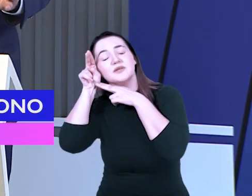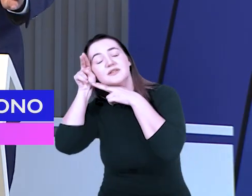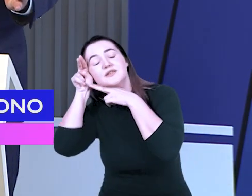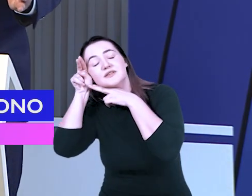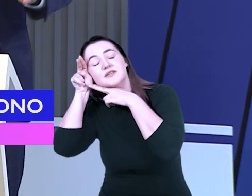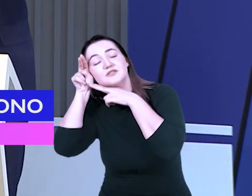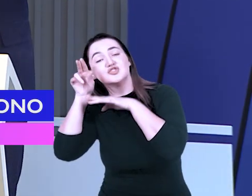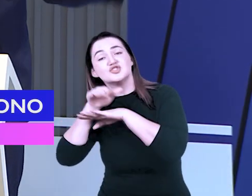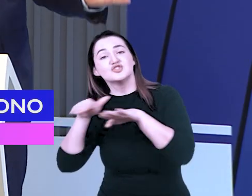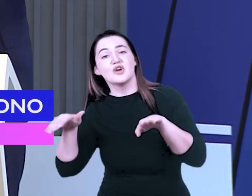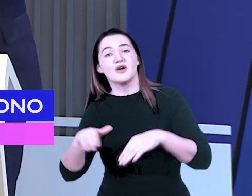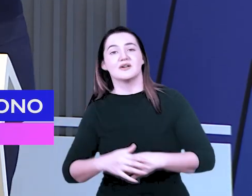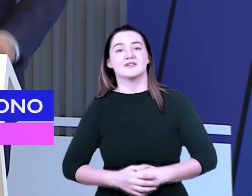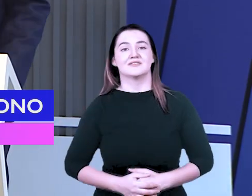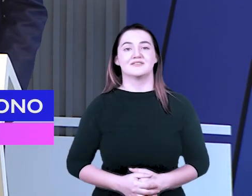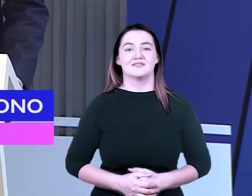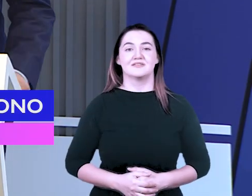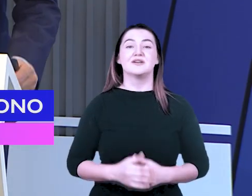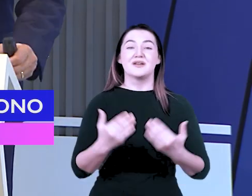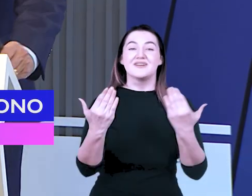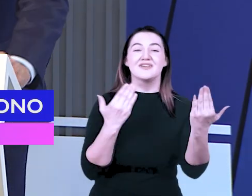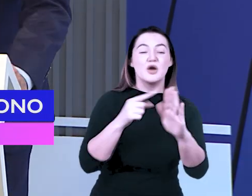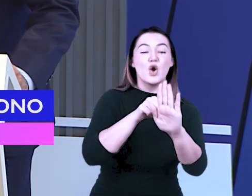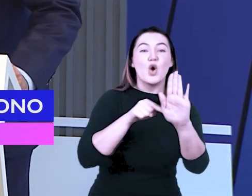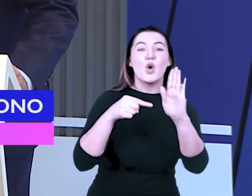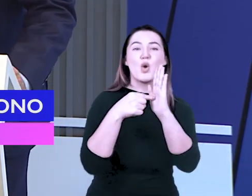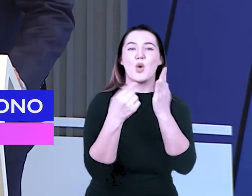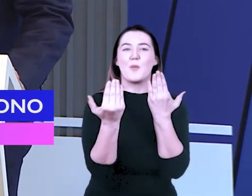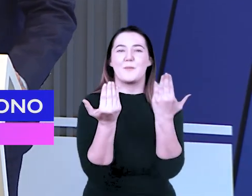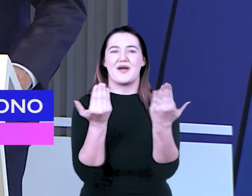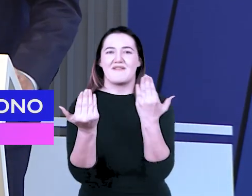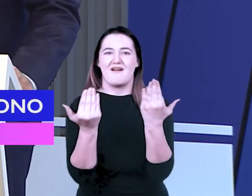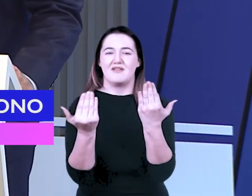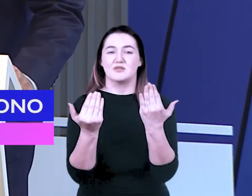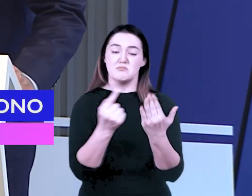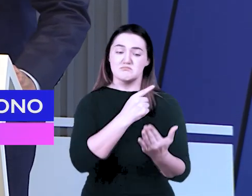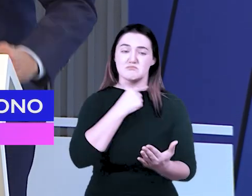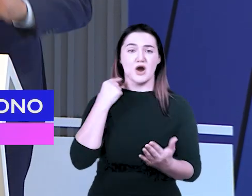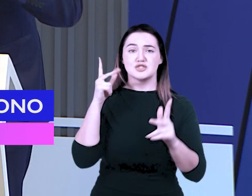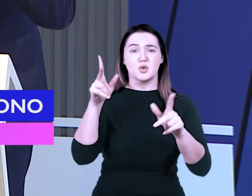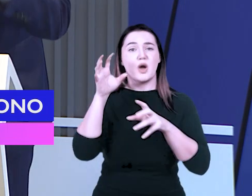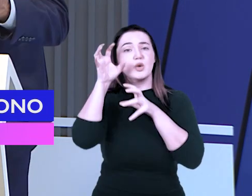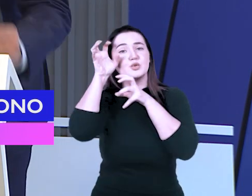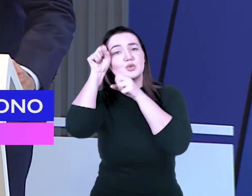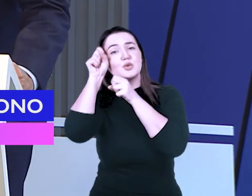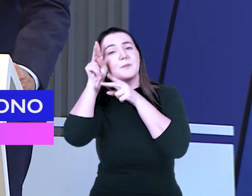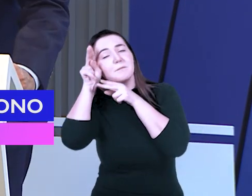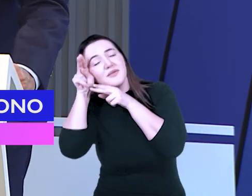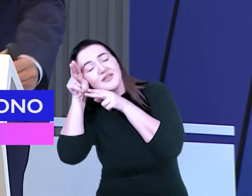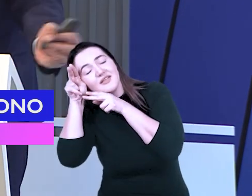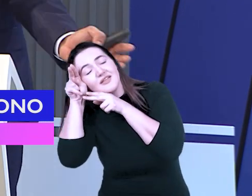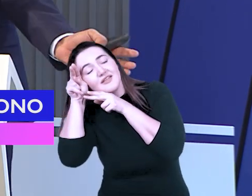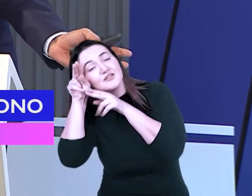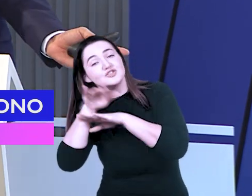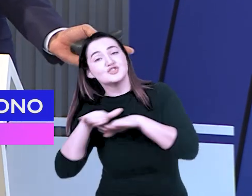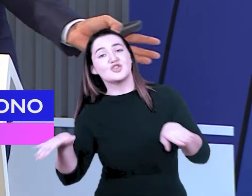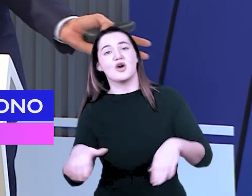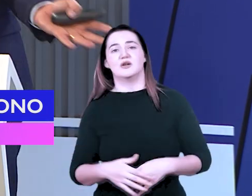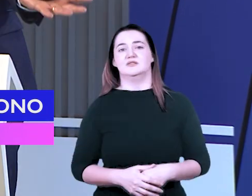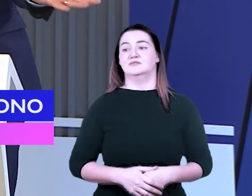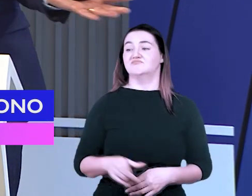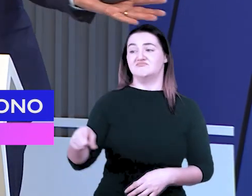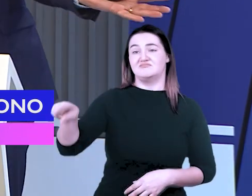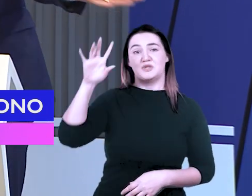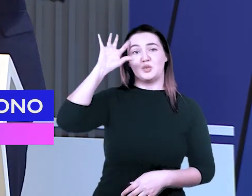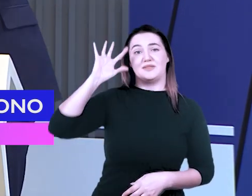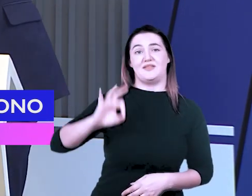ele, não estava morto eternamente, mas Lázaro estava dormindo, descansando. E os discípulos até acharam: Senhor,